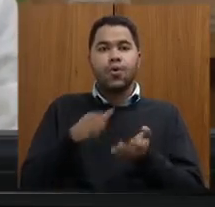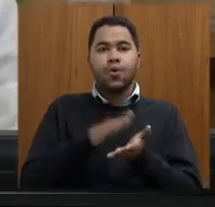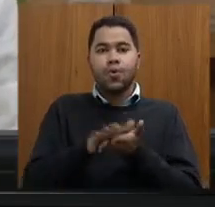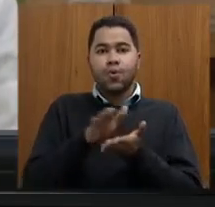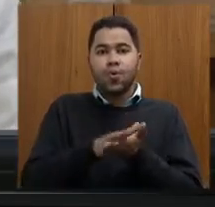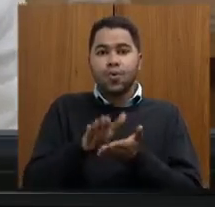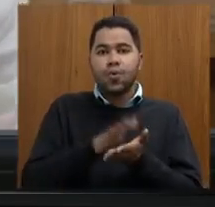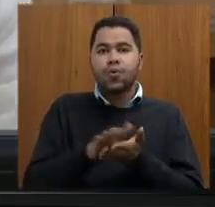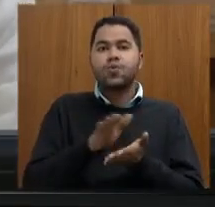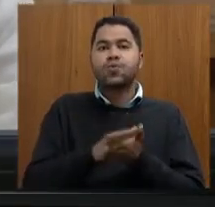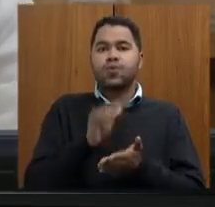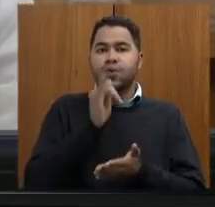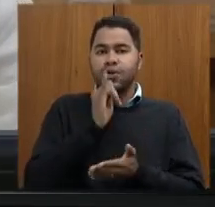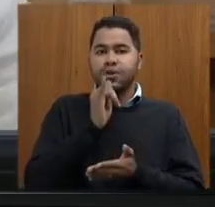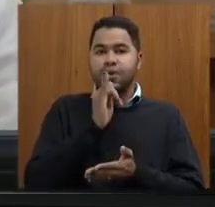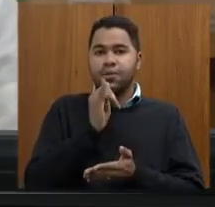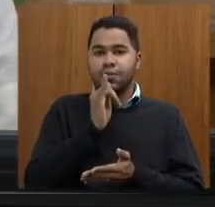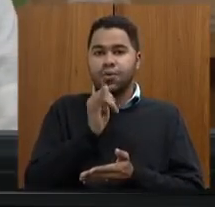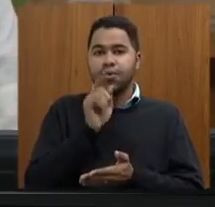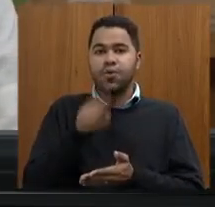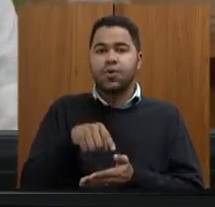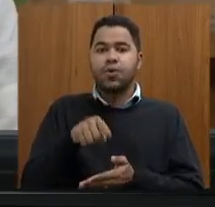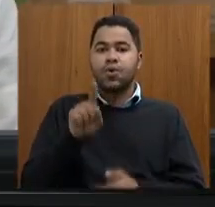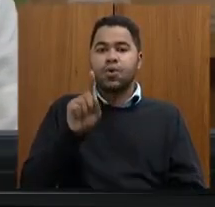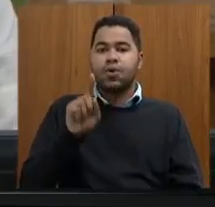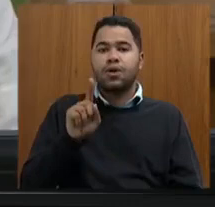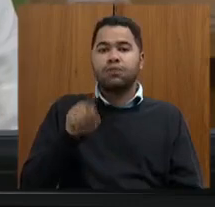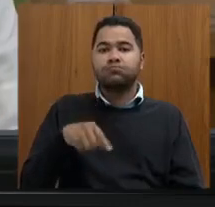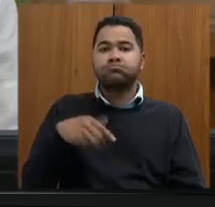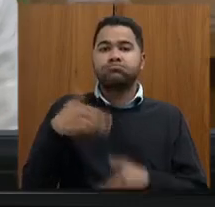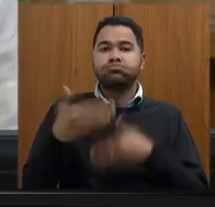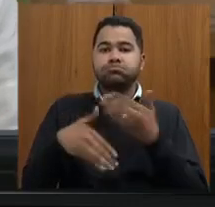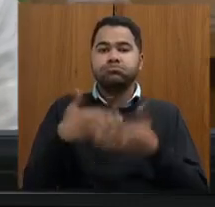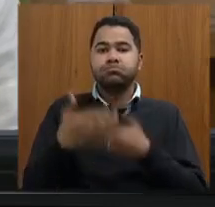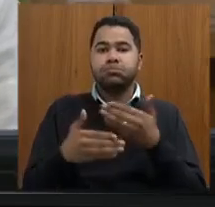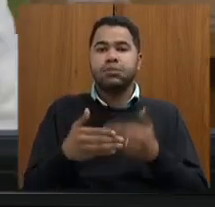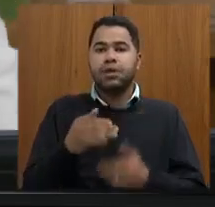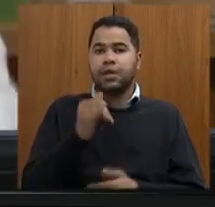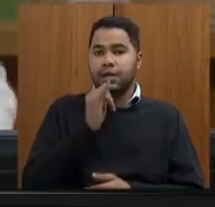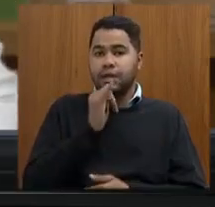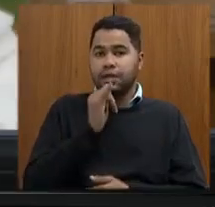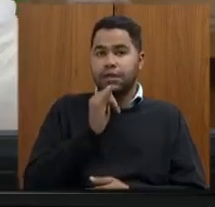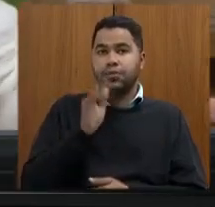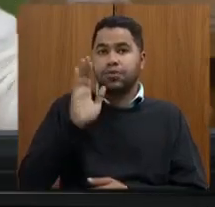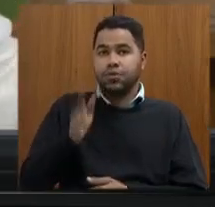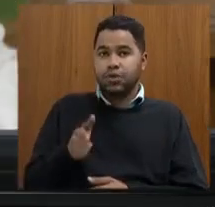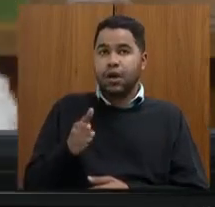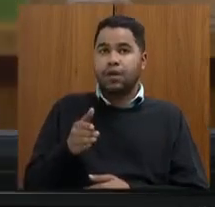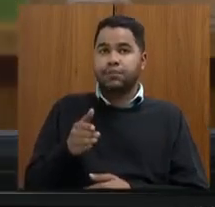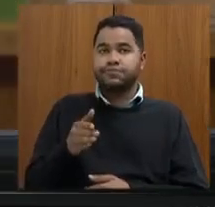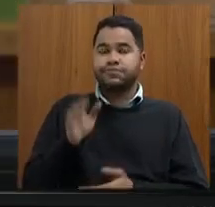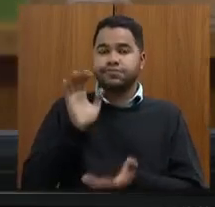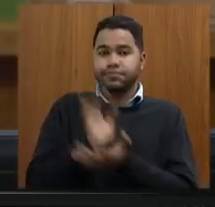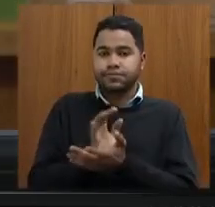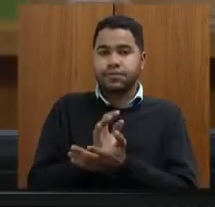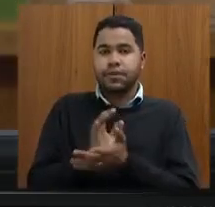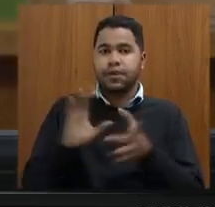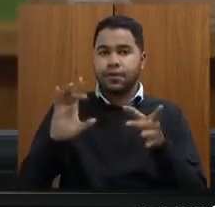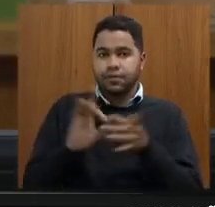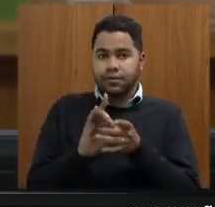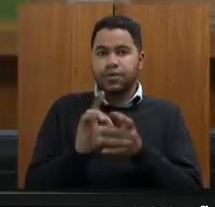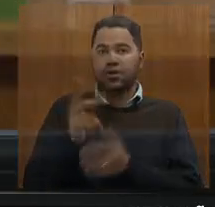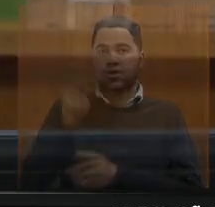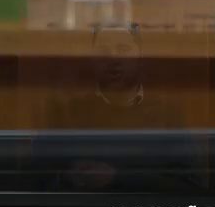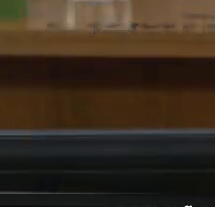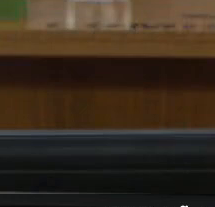atendimento é menor e os 15 milhões de reais investidos pela concessionária o prédio já está né a parte do anexo à